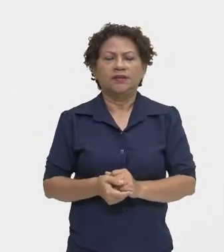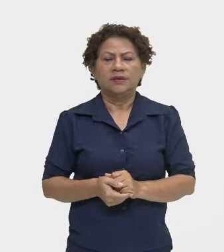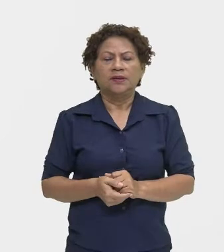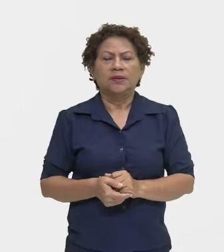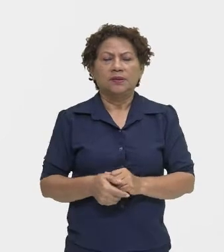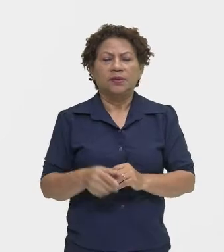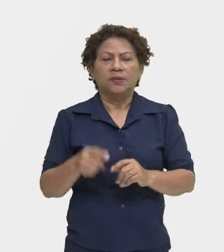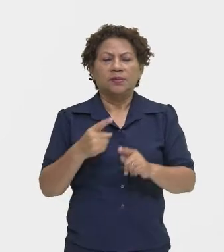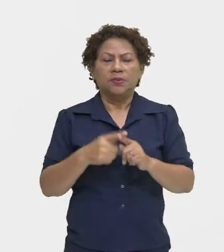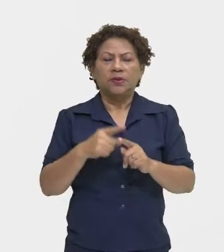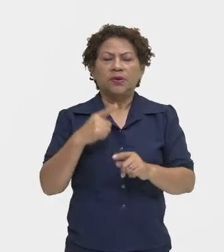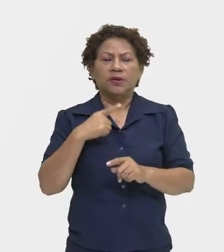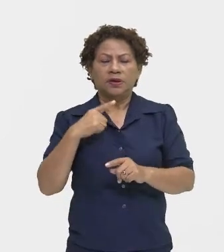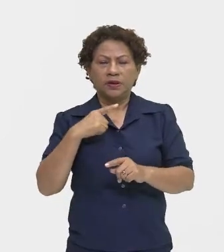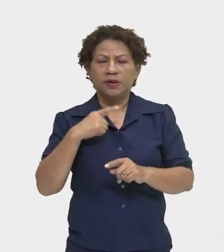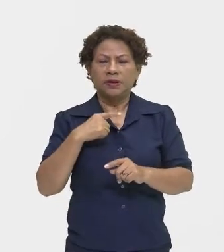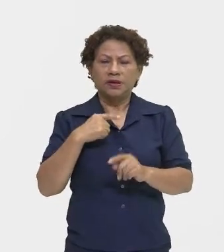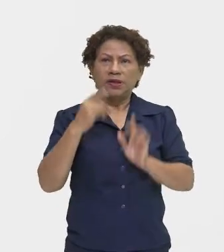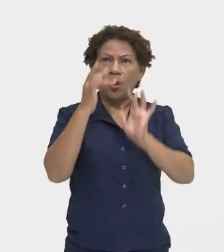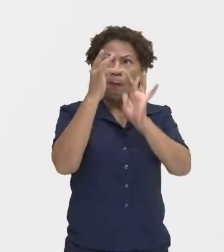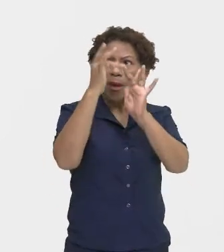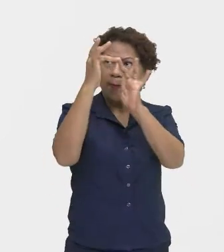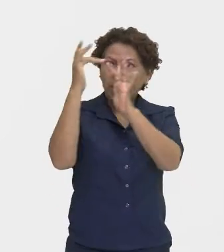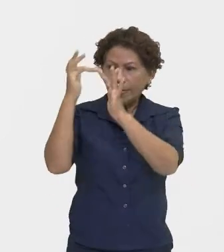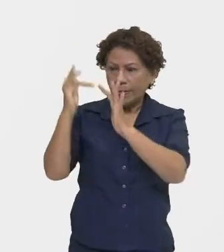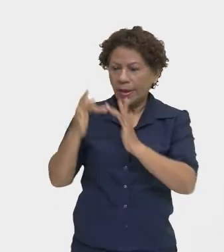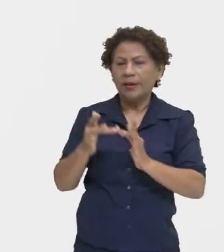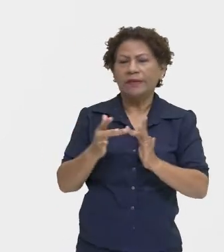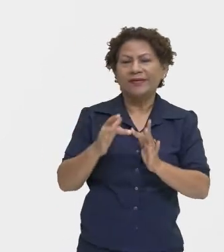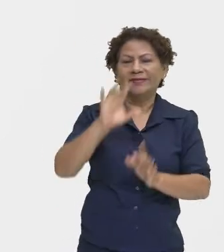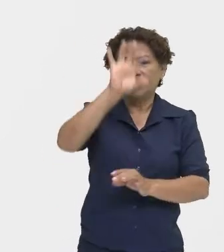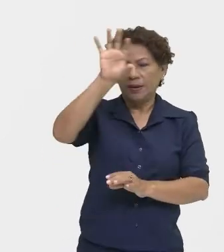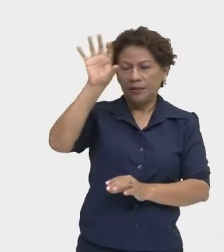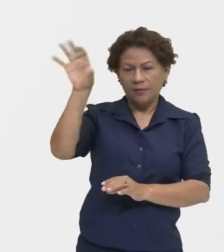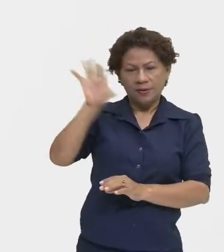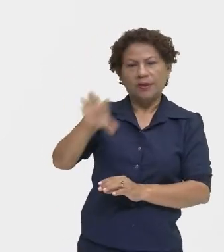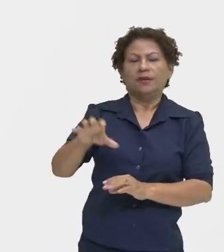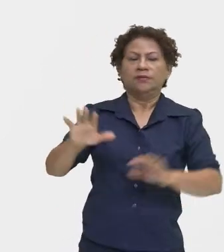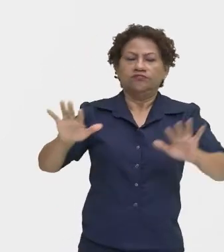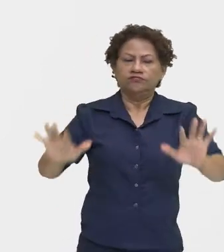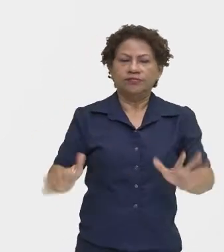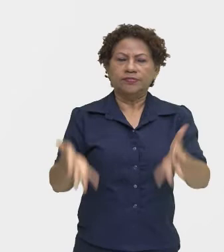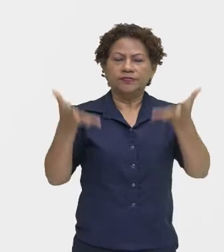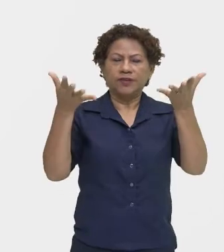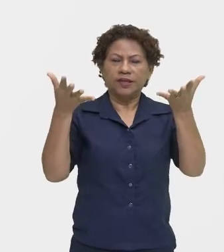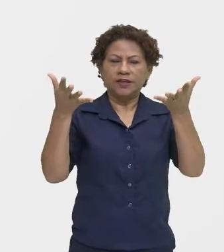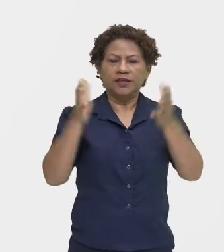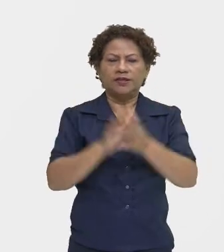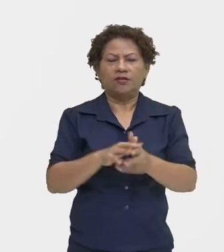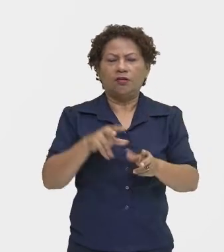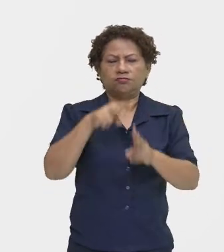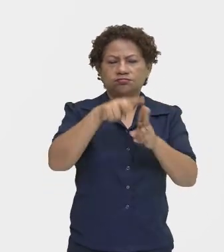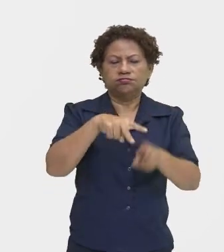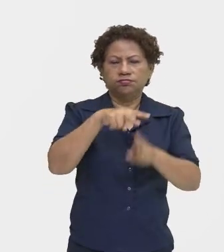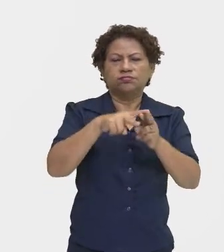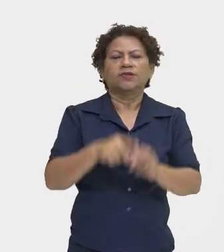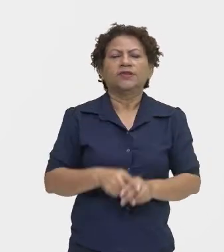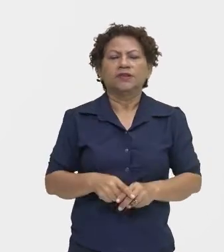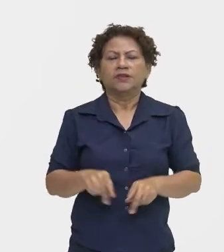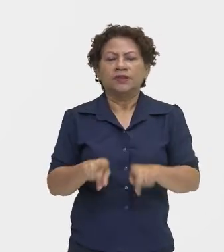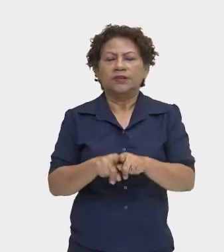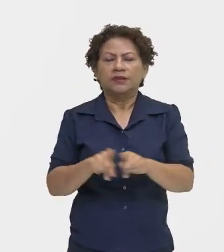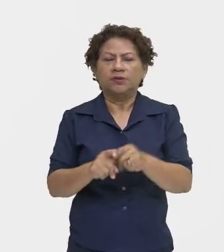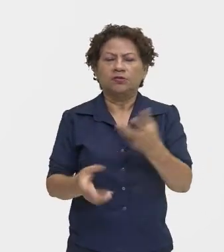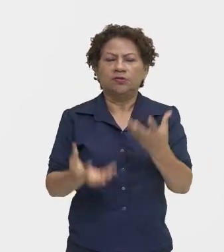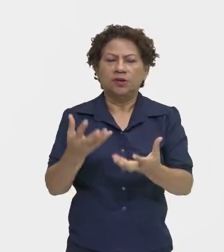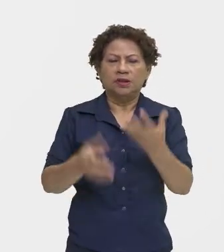com todas as outras regiões. Então, nós temos as festas, né, cavalhada, fogaréu, como eu